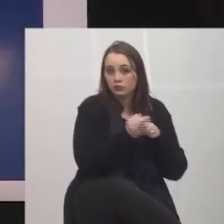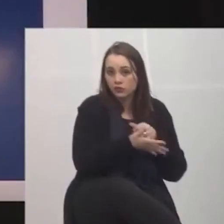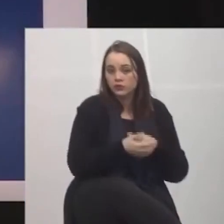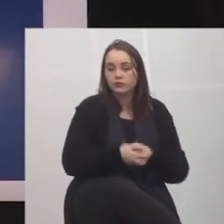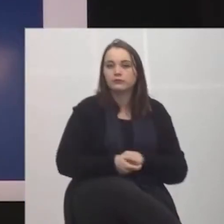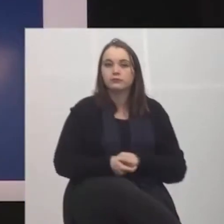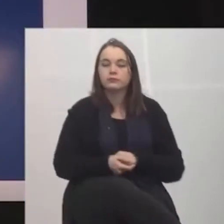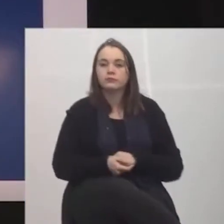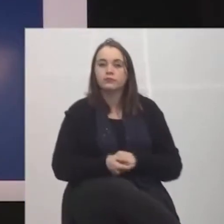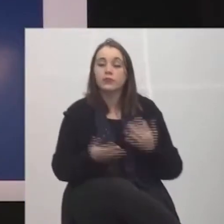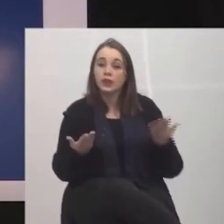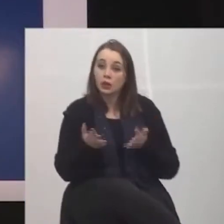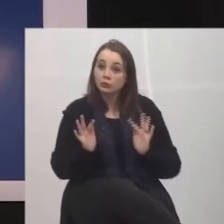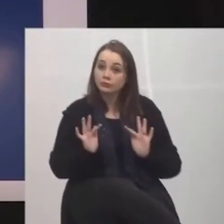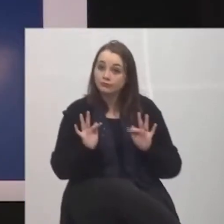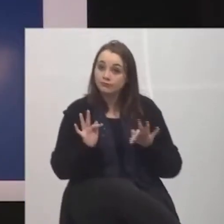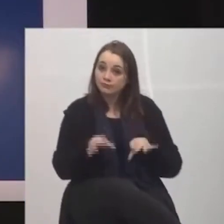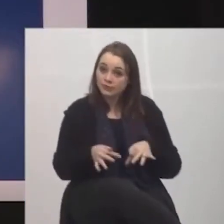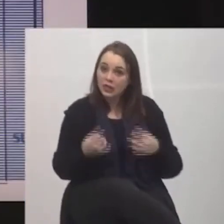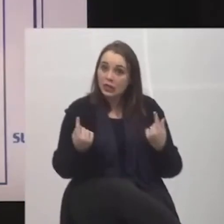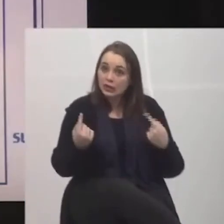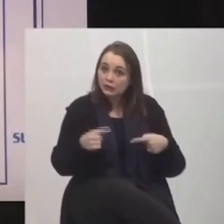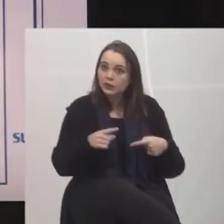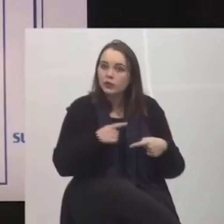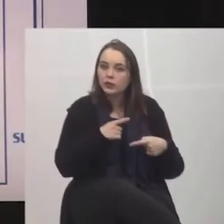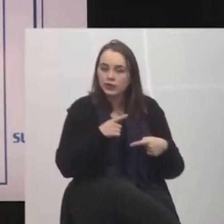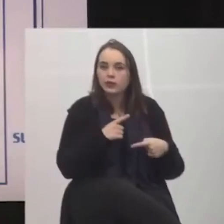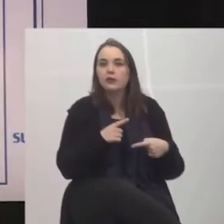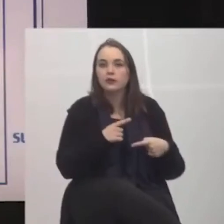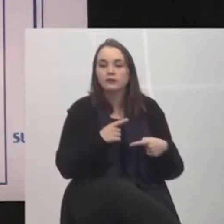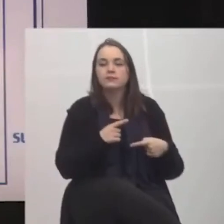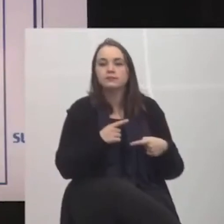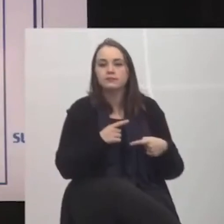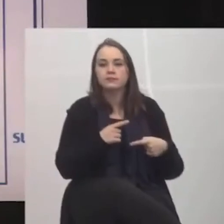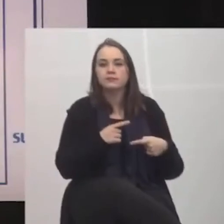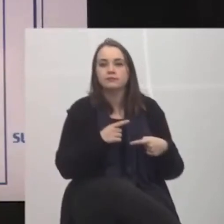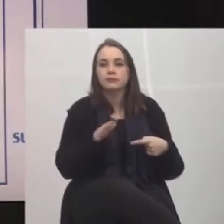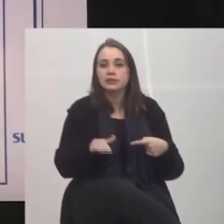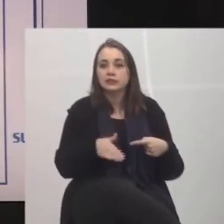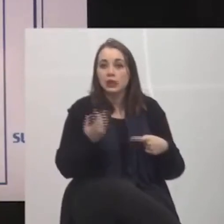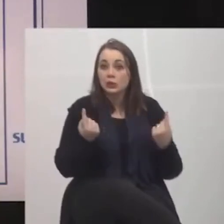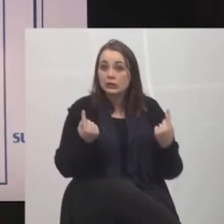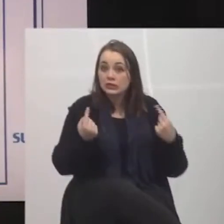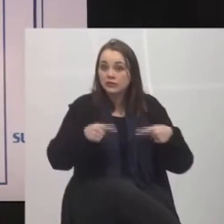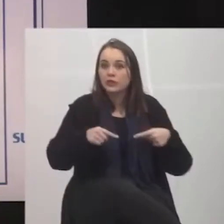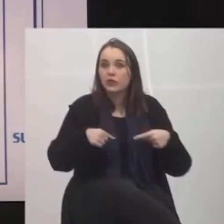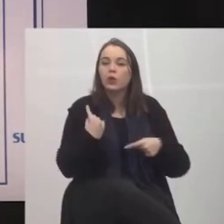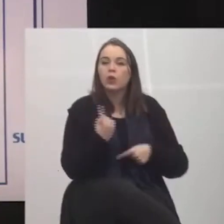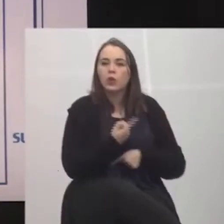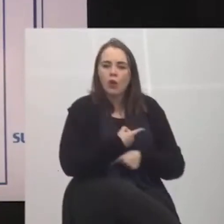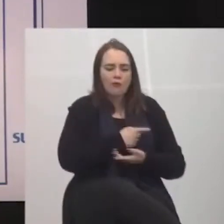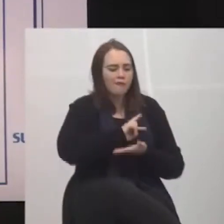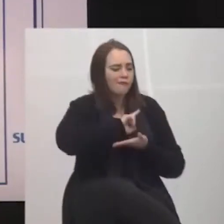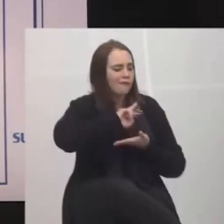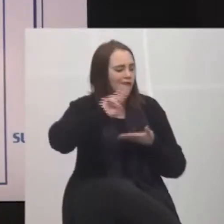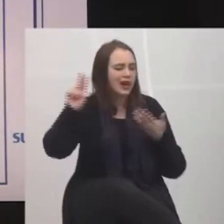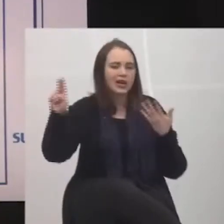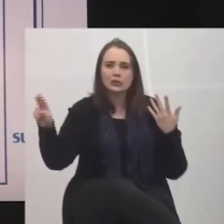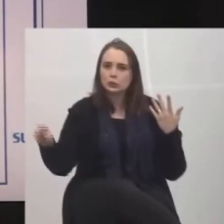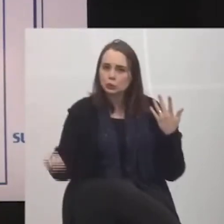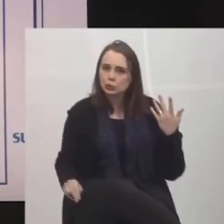As considerações e os desafios, né? Então, os desafios ainda são muitos,